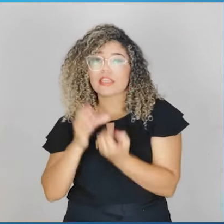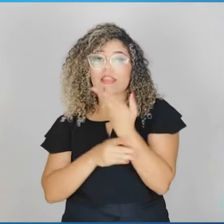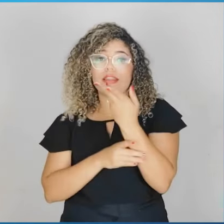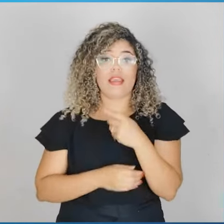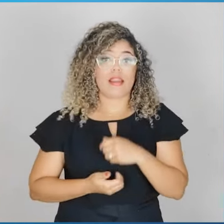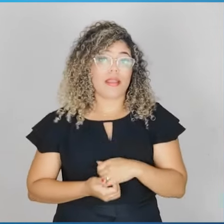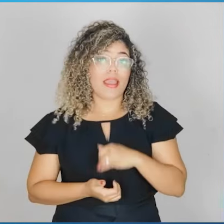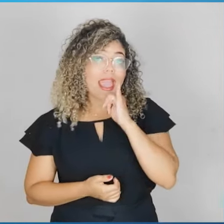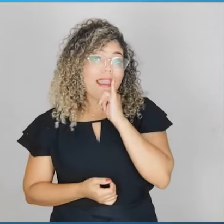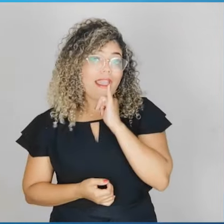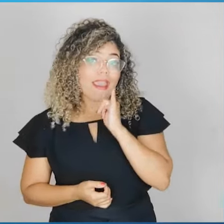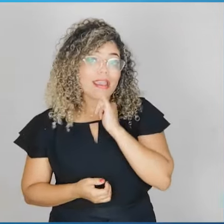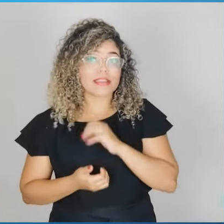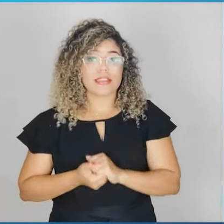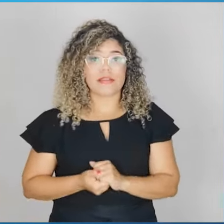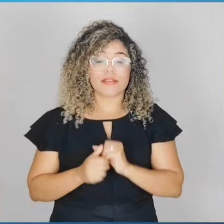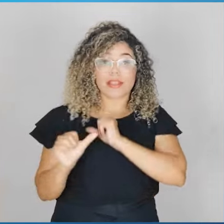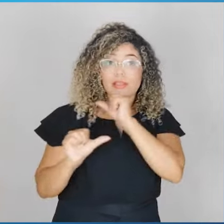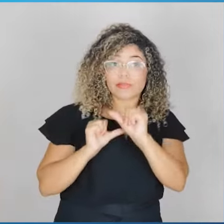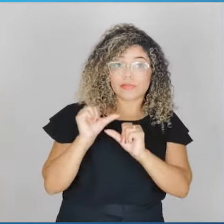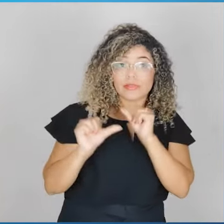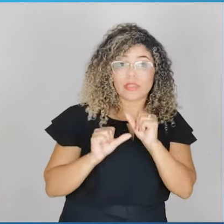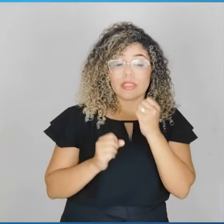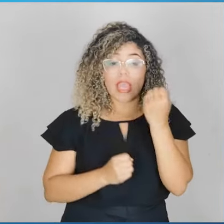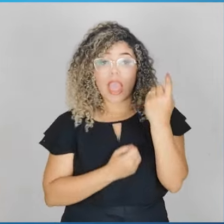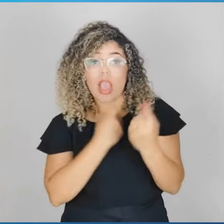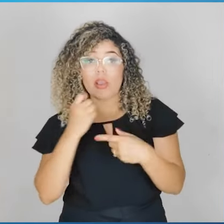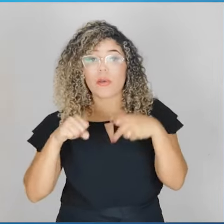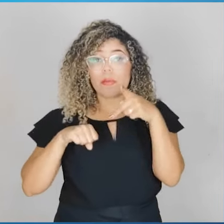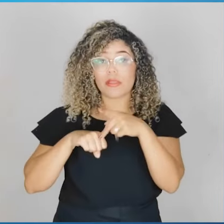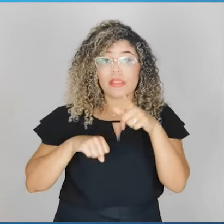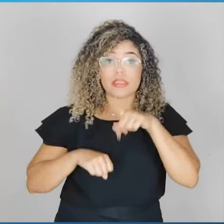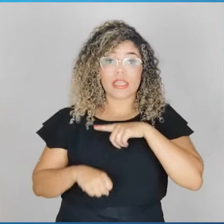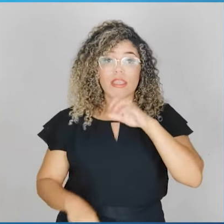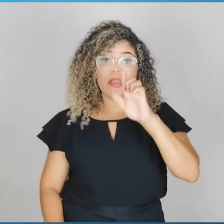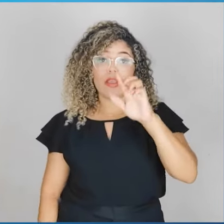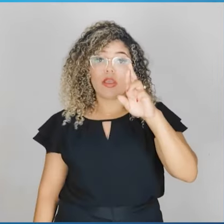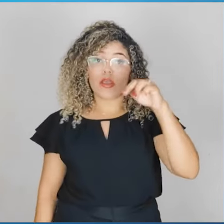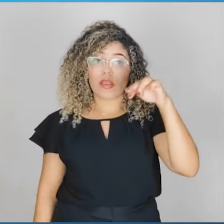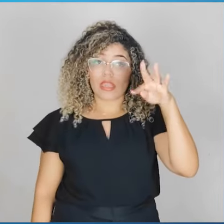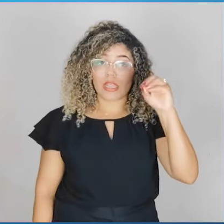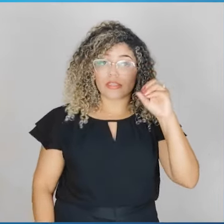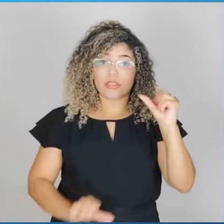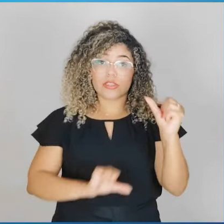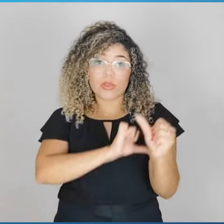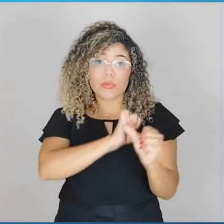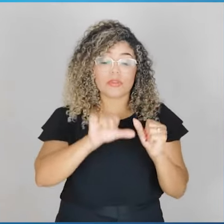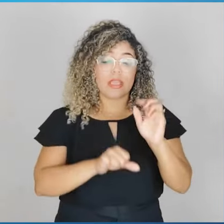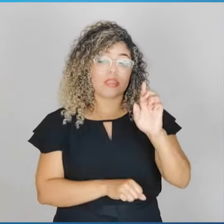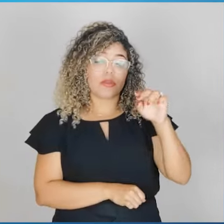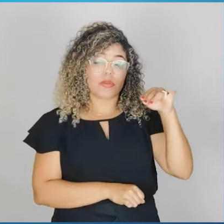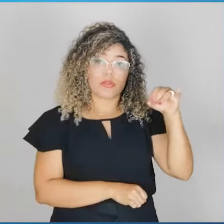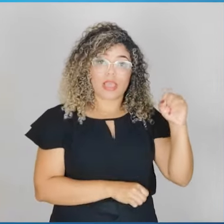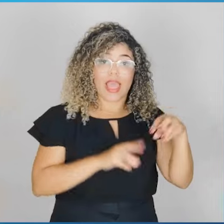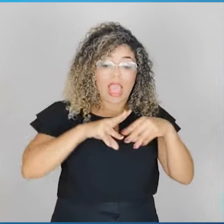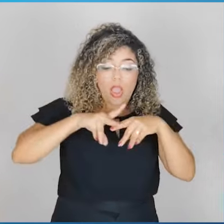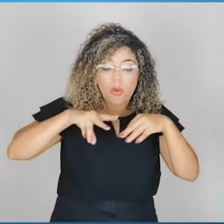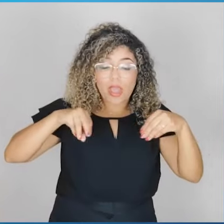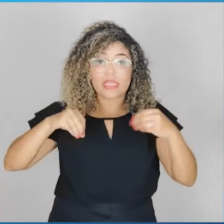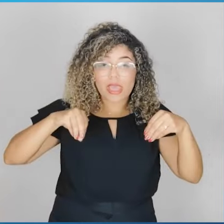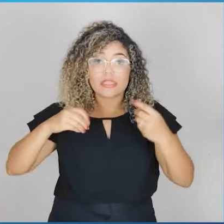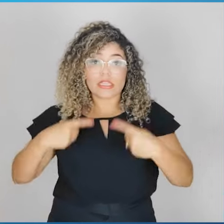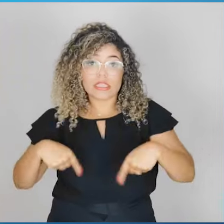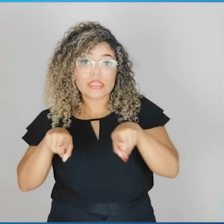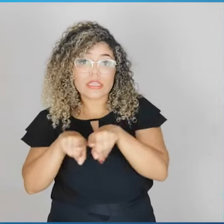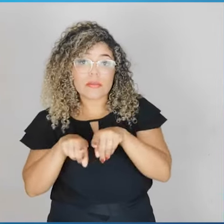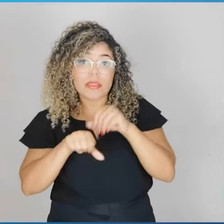Alguns exemplos da transformação de algumas rochas, nós temos aqui o granito se transformando no gneiss, o arenito se transformando no